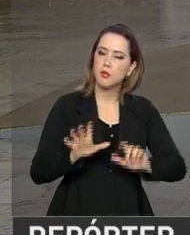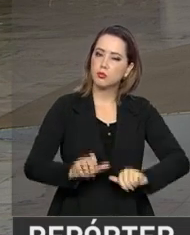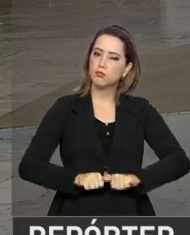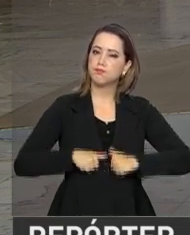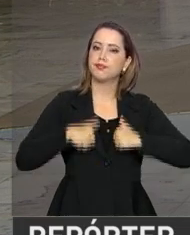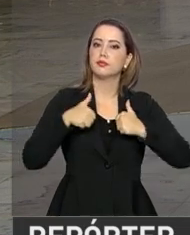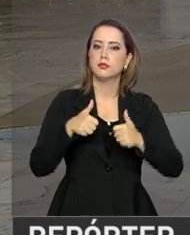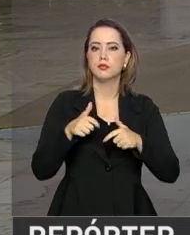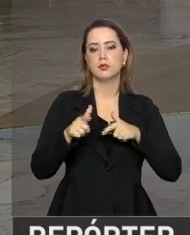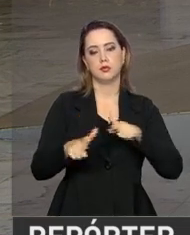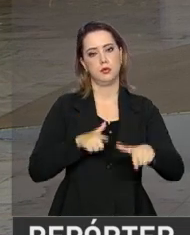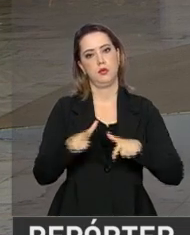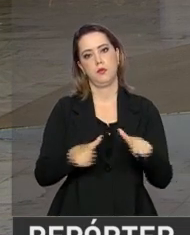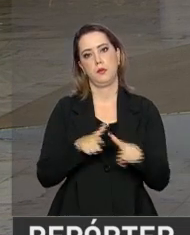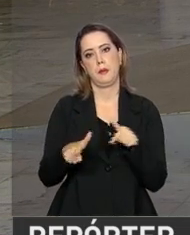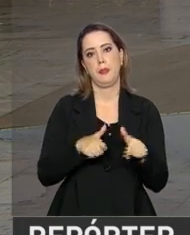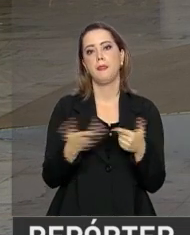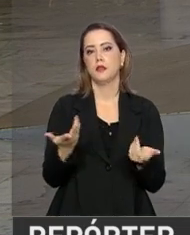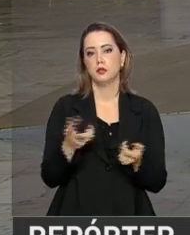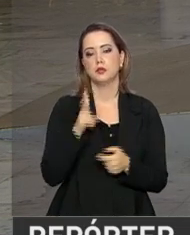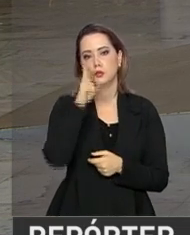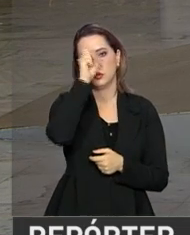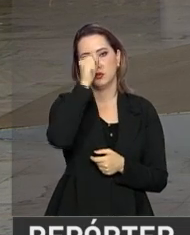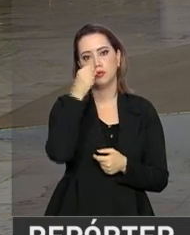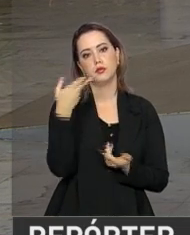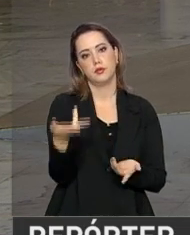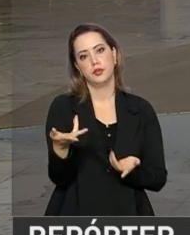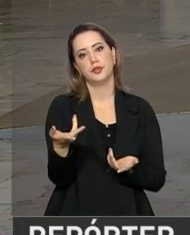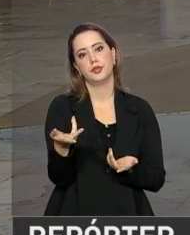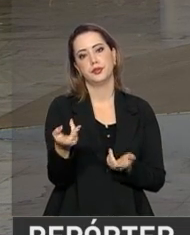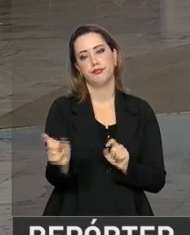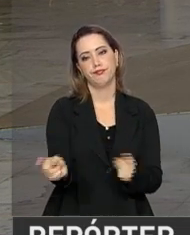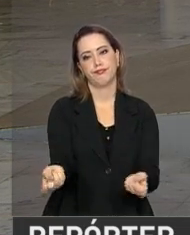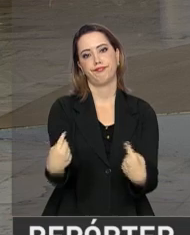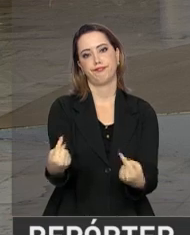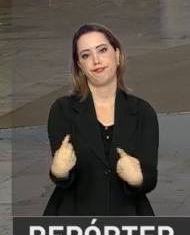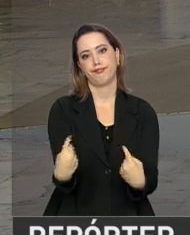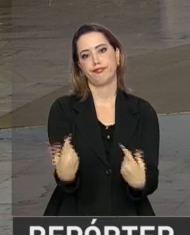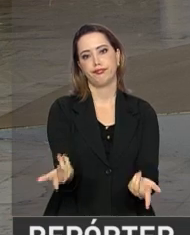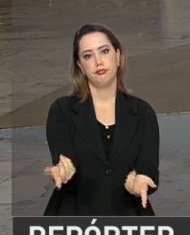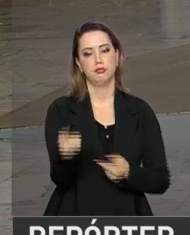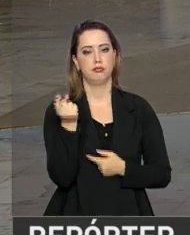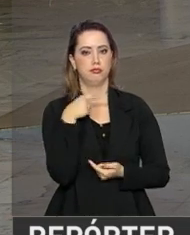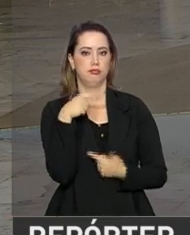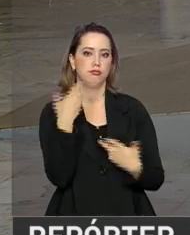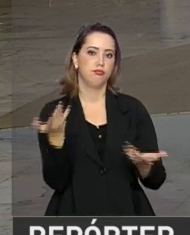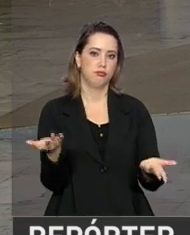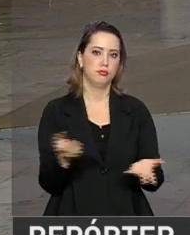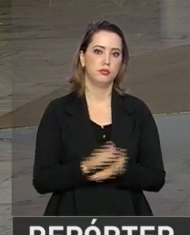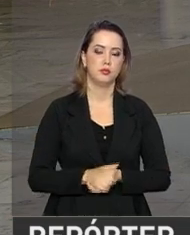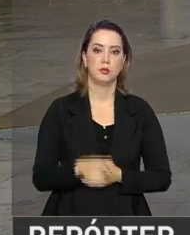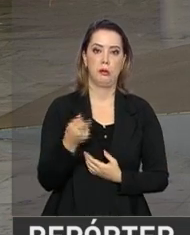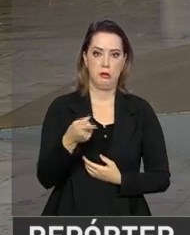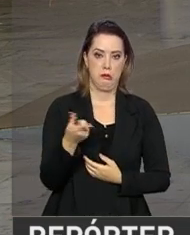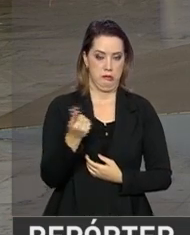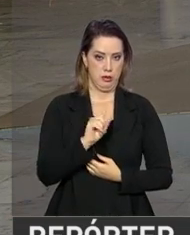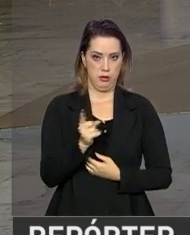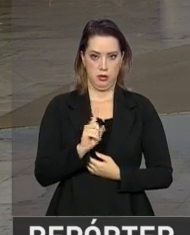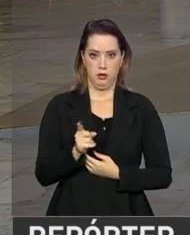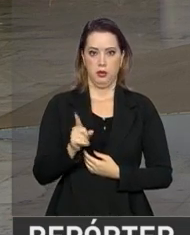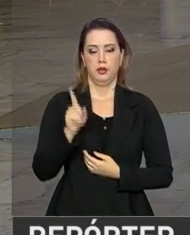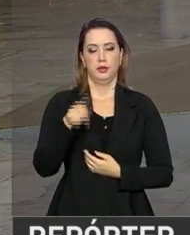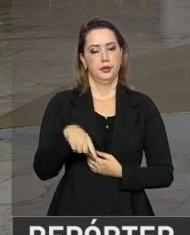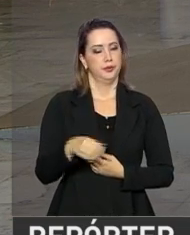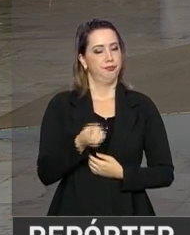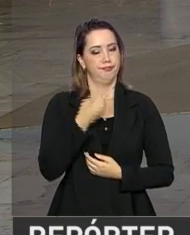recuperar as contas públicas por exemplo que surgem afirmações como essas O que é eh enfim não é eh